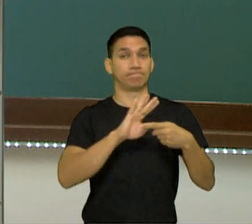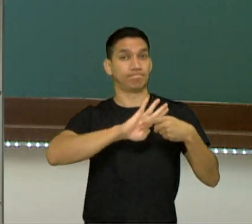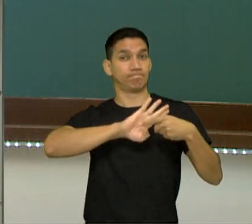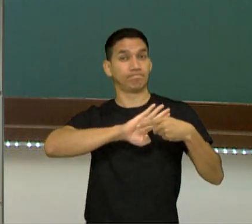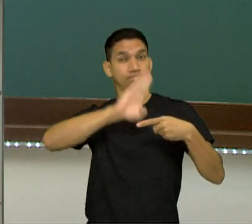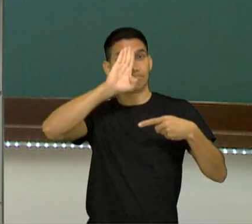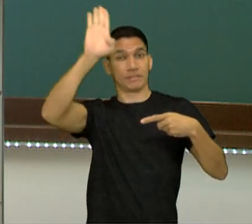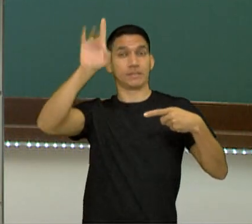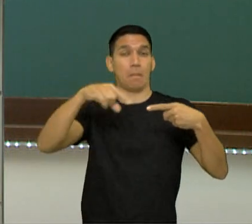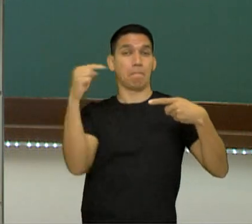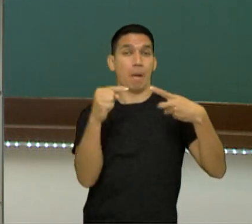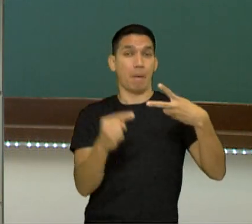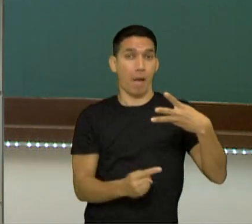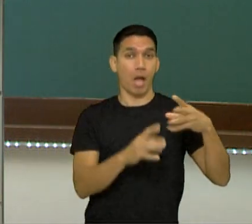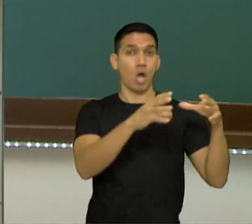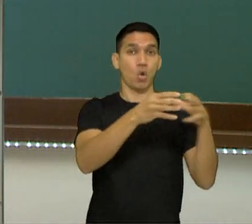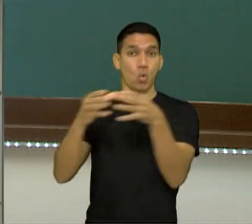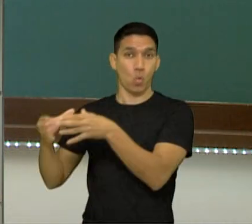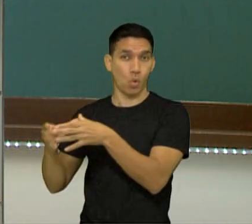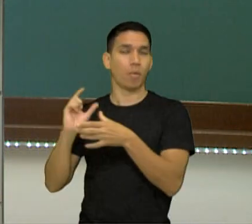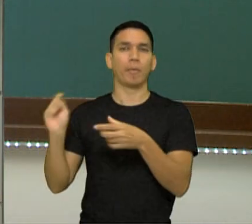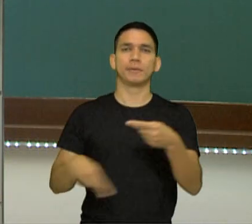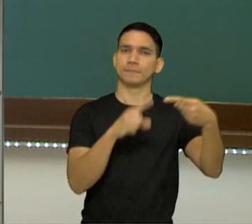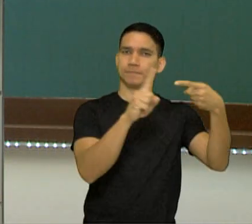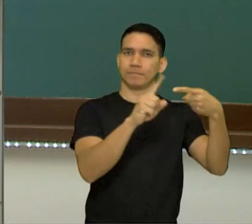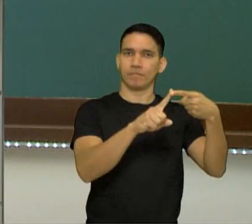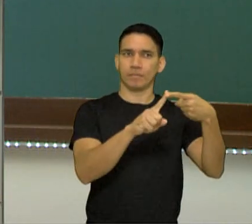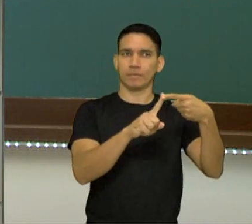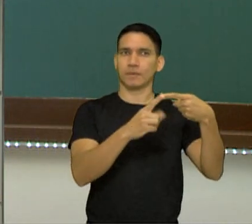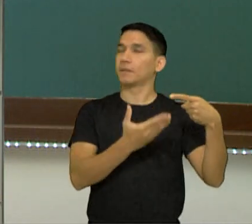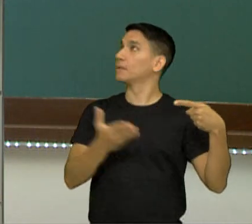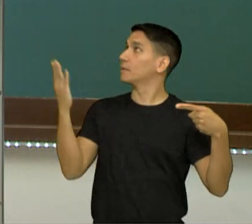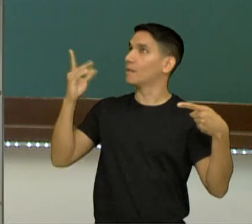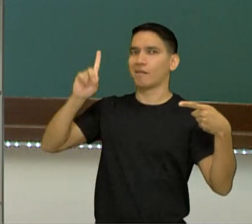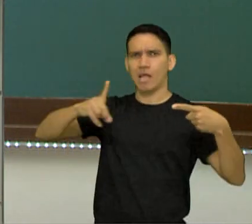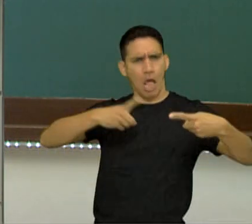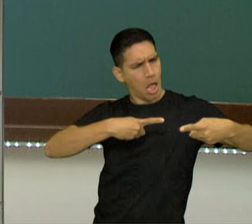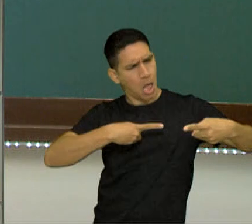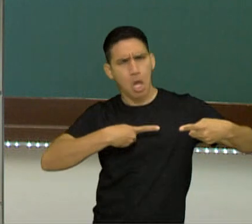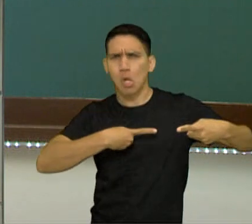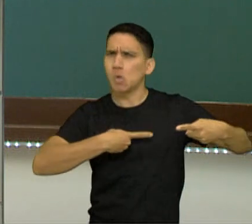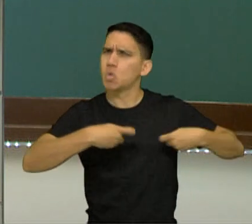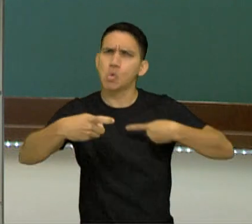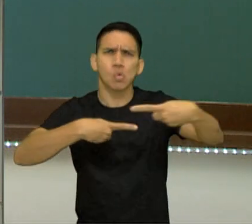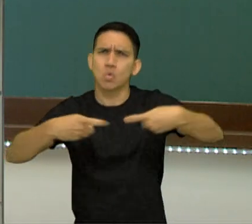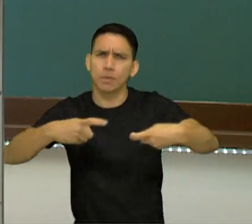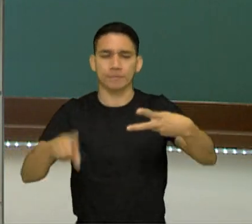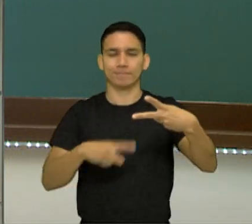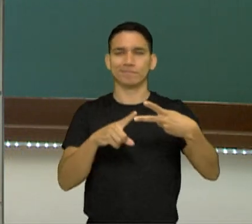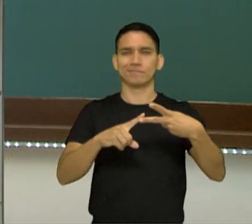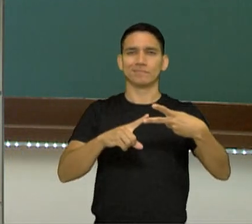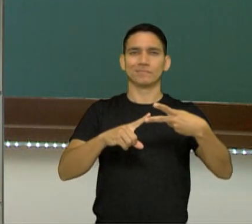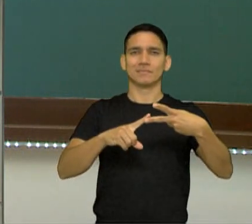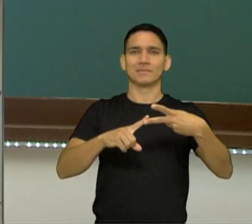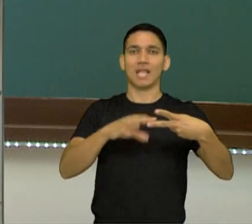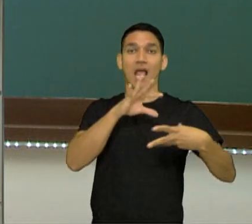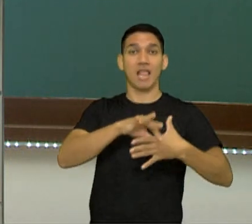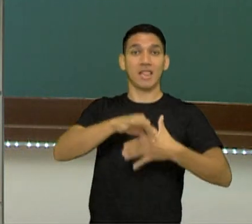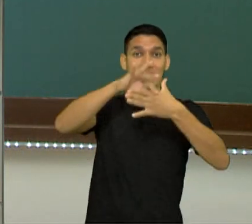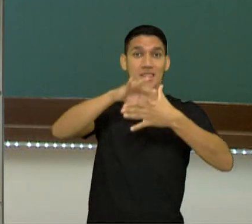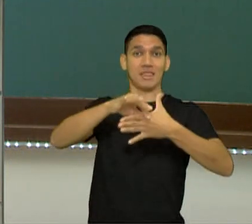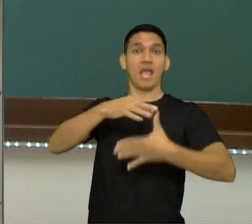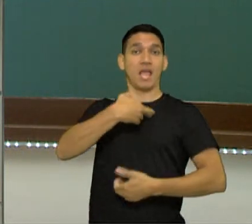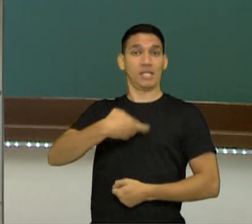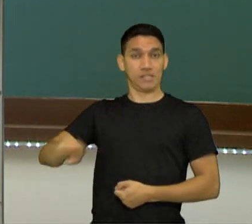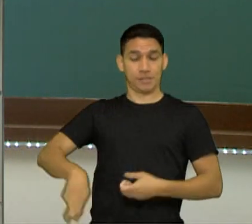principais que era o os os guerreiros os nobres o clero e os